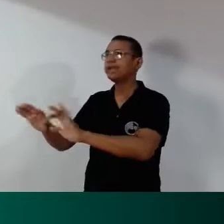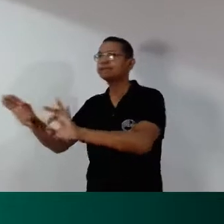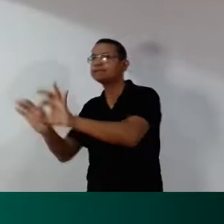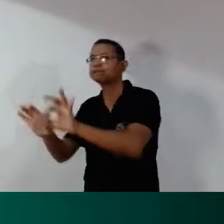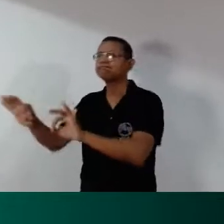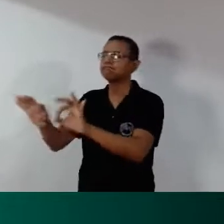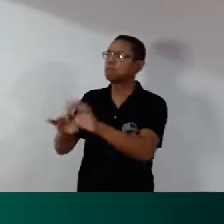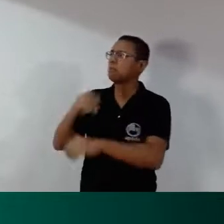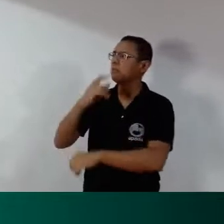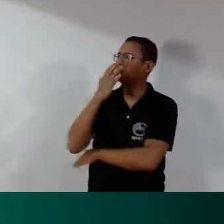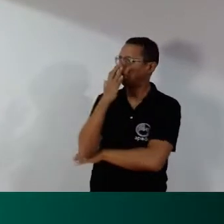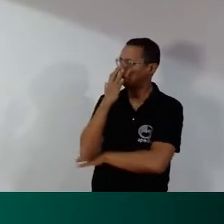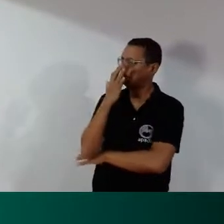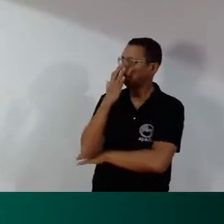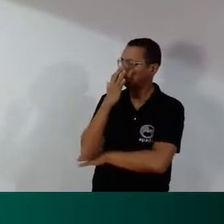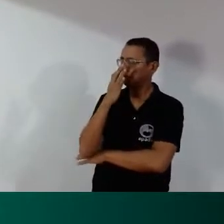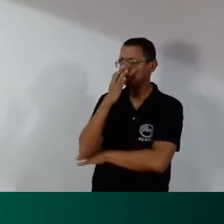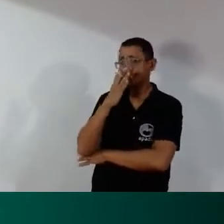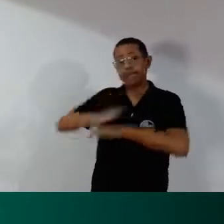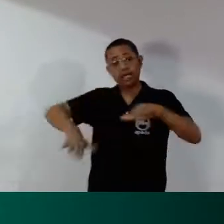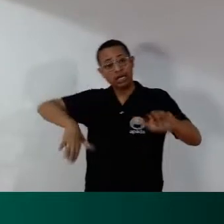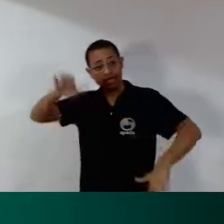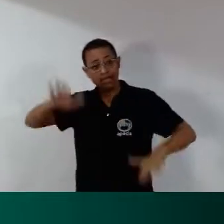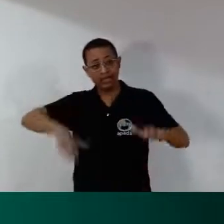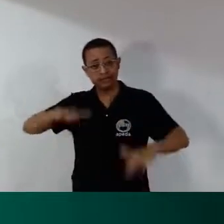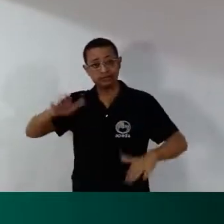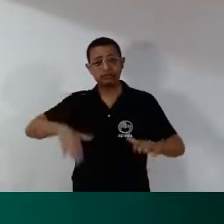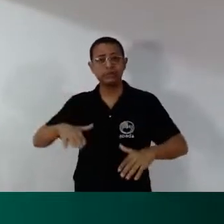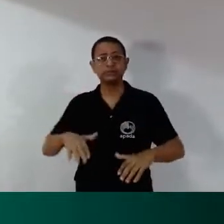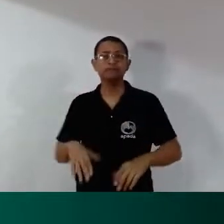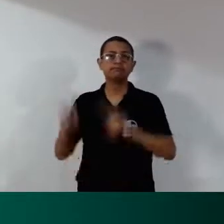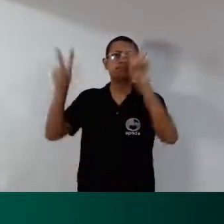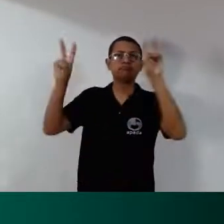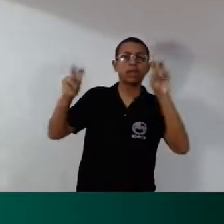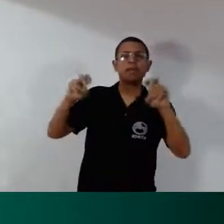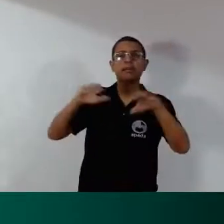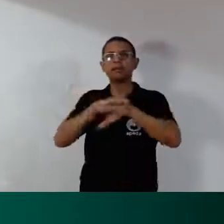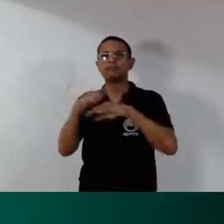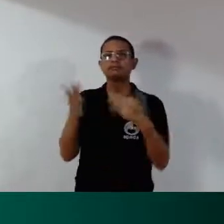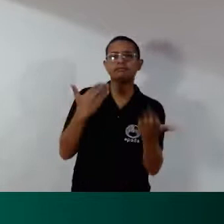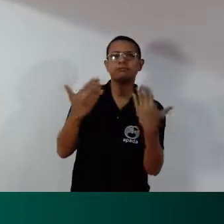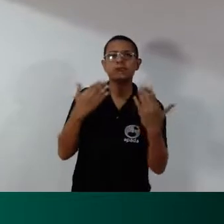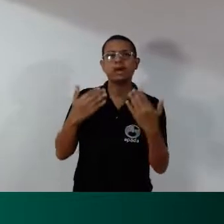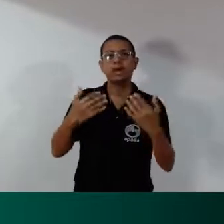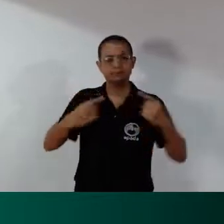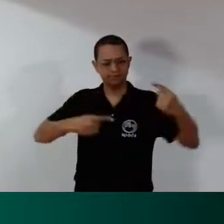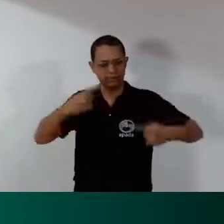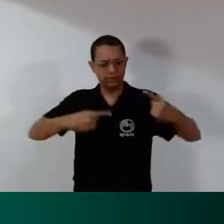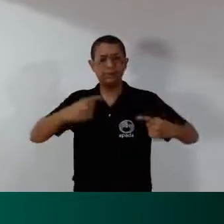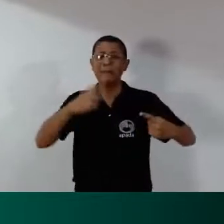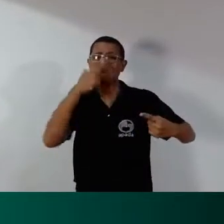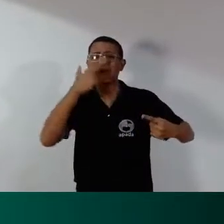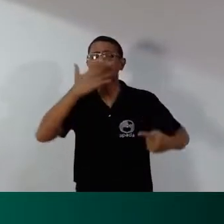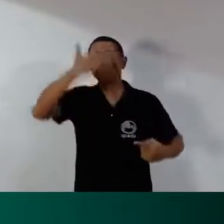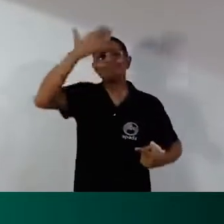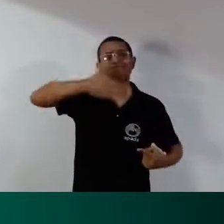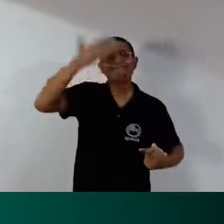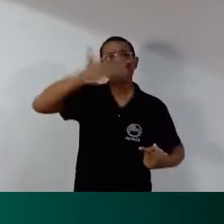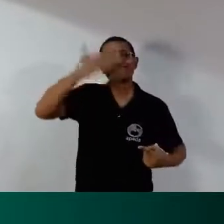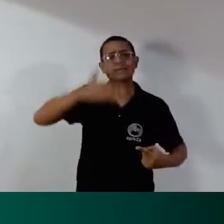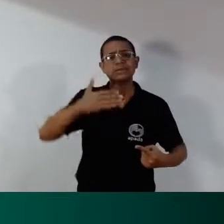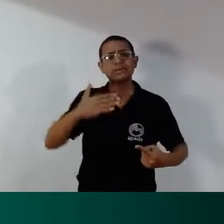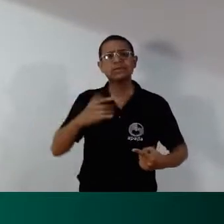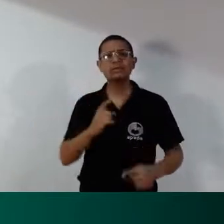e às vezes muitas das vezes quando se fala de política é um negócio muito invisível que a gente não consegue as